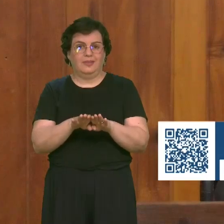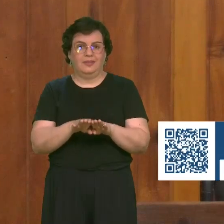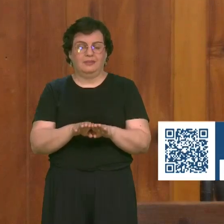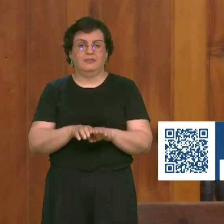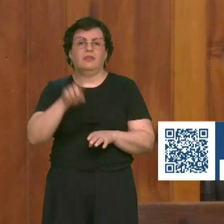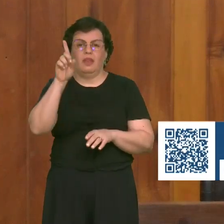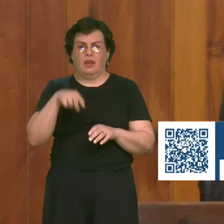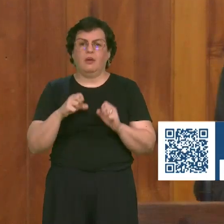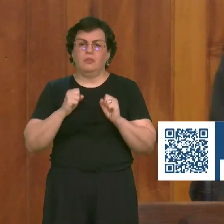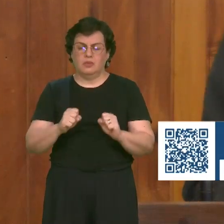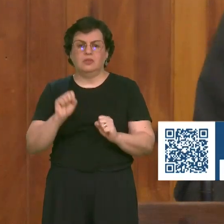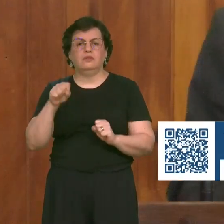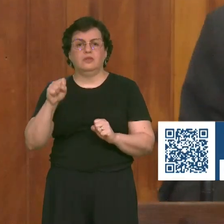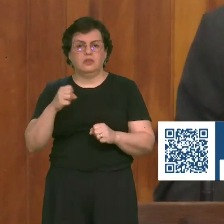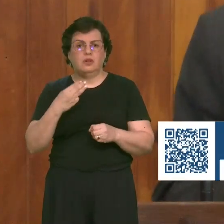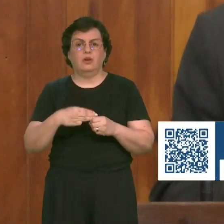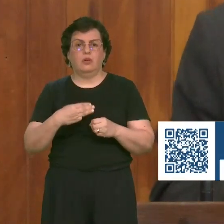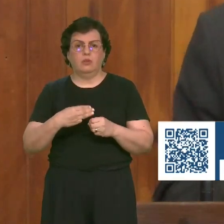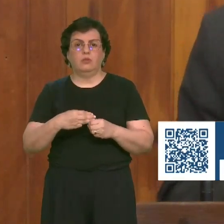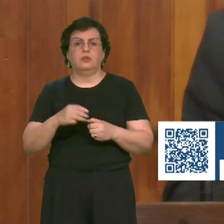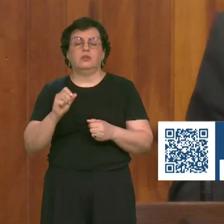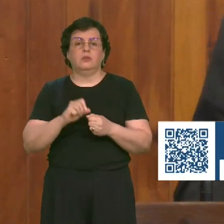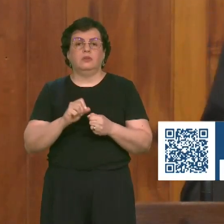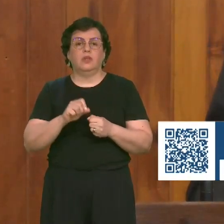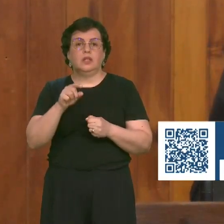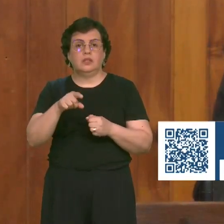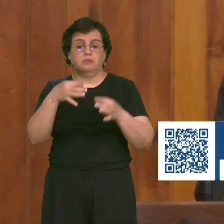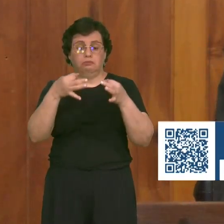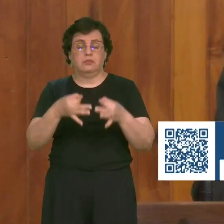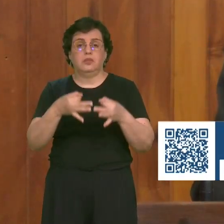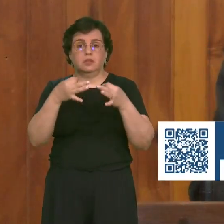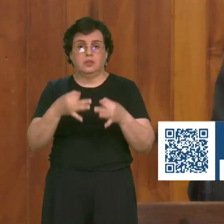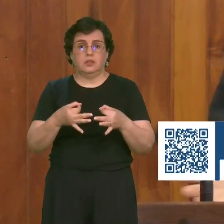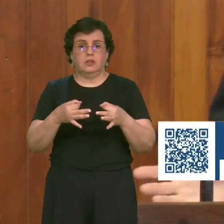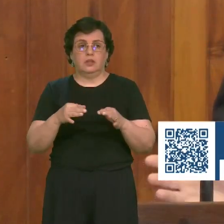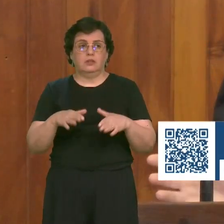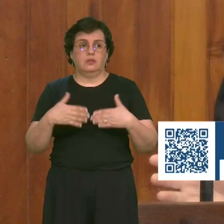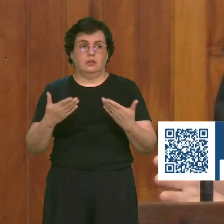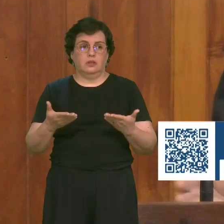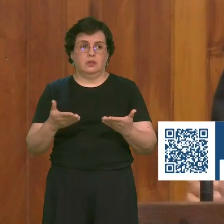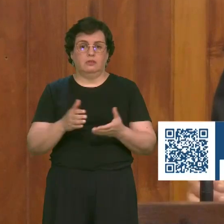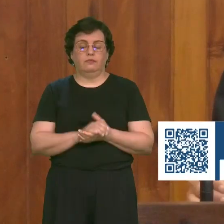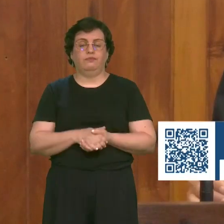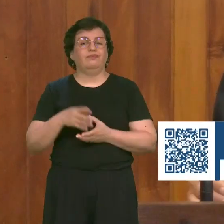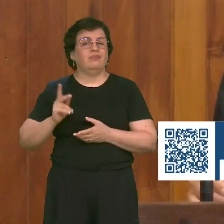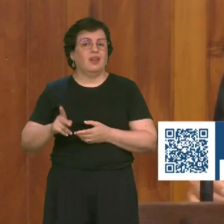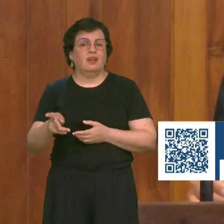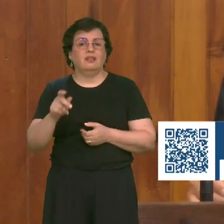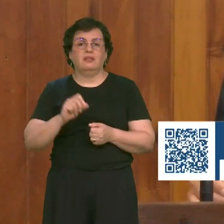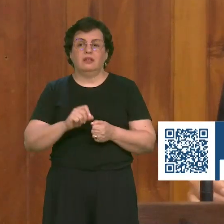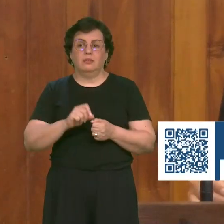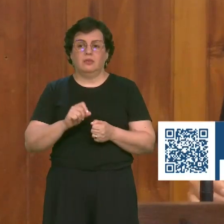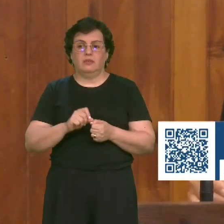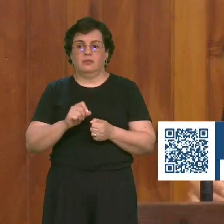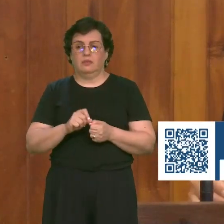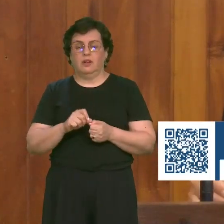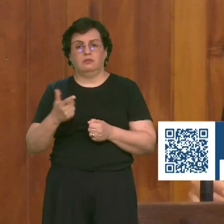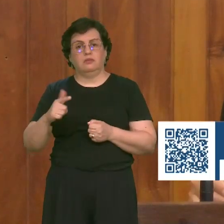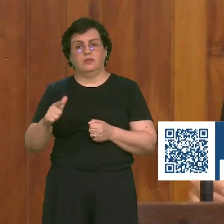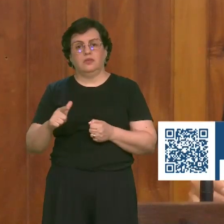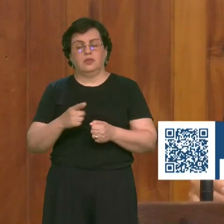perfeitamente o município fazer essa adequação isso sempre foi feito sem